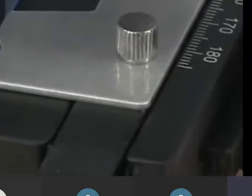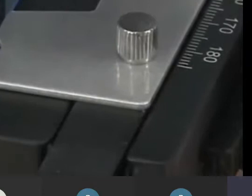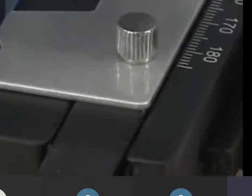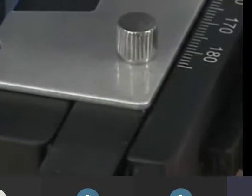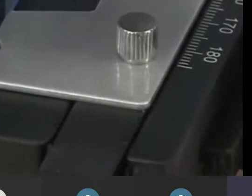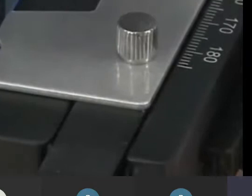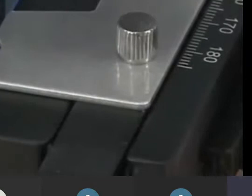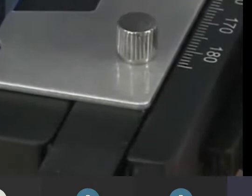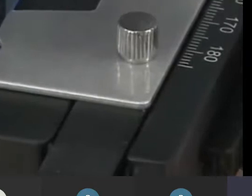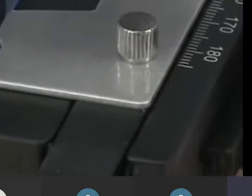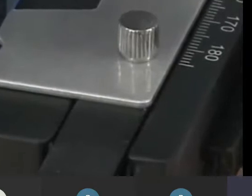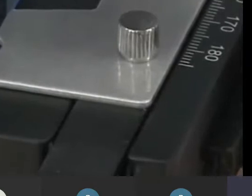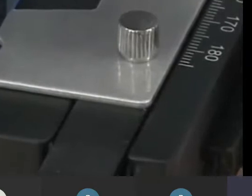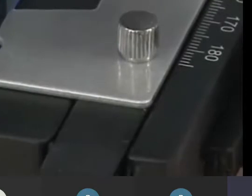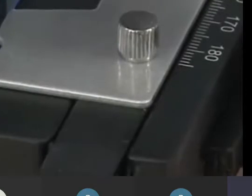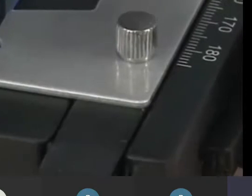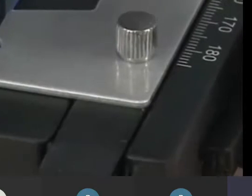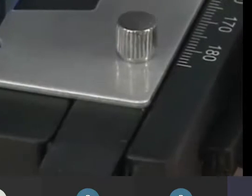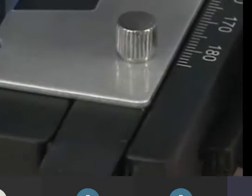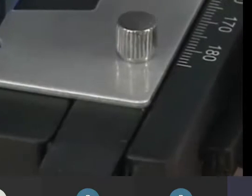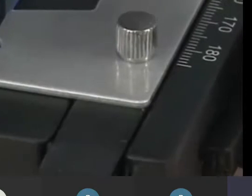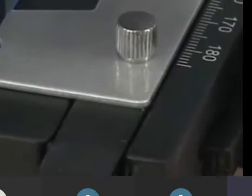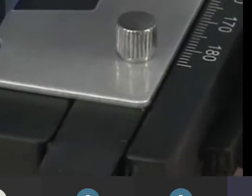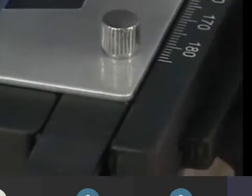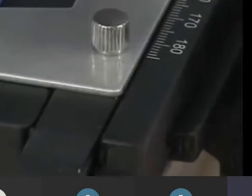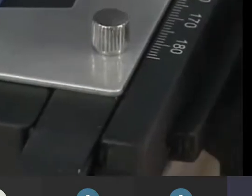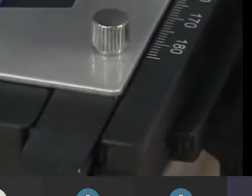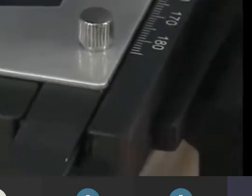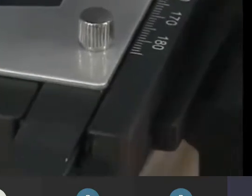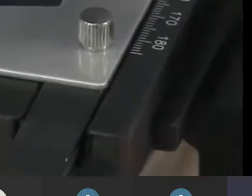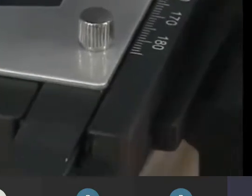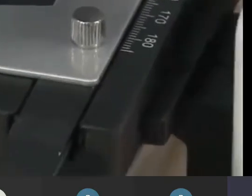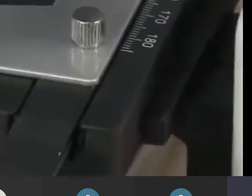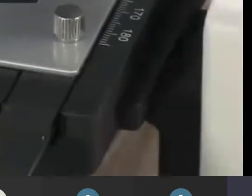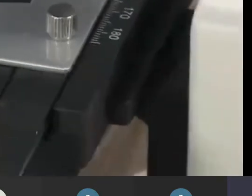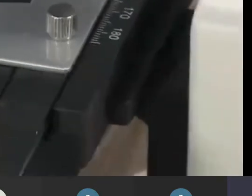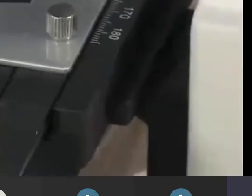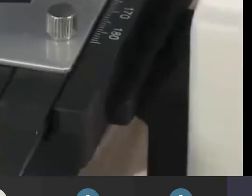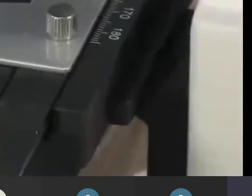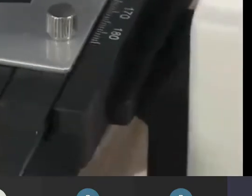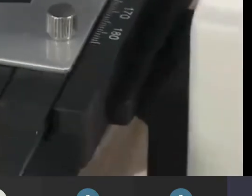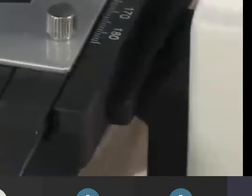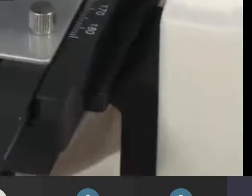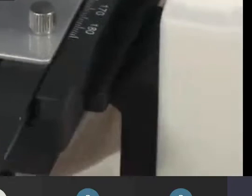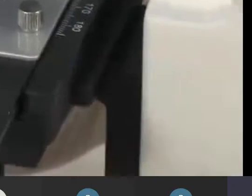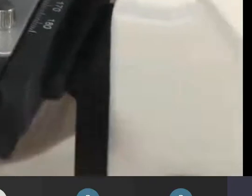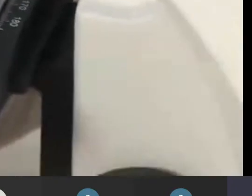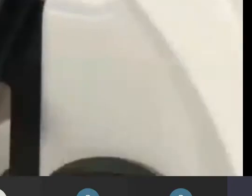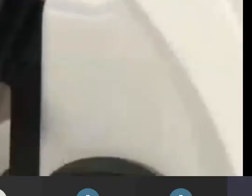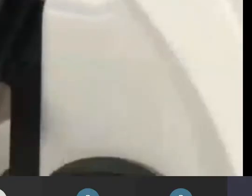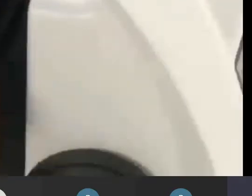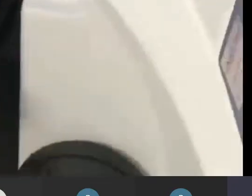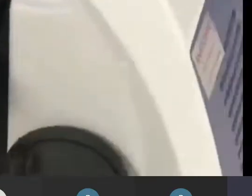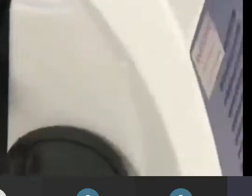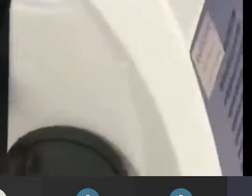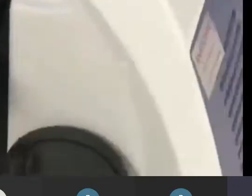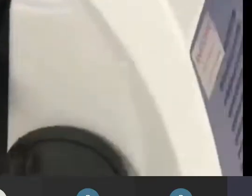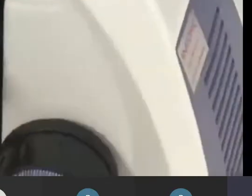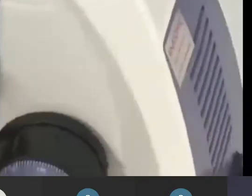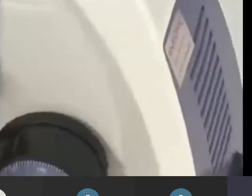ela não toca na lâmina, então não tem perigo de quebrar a lâmina ou quebrar a